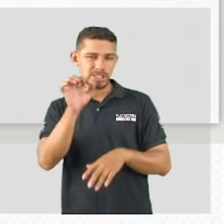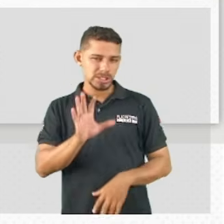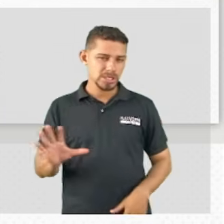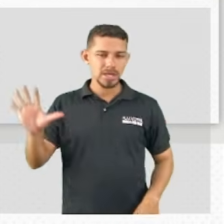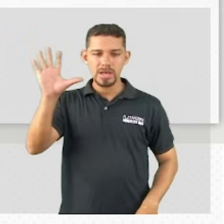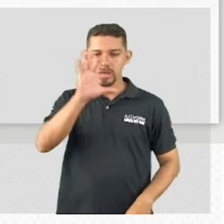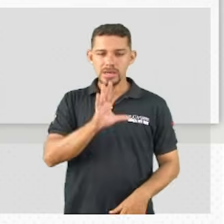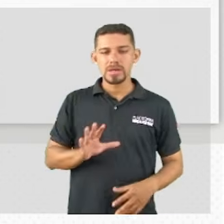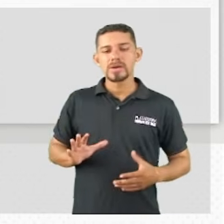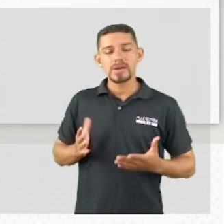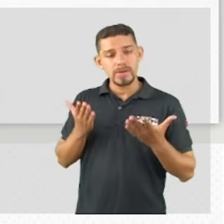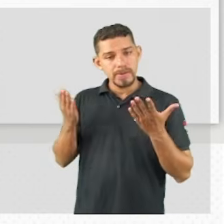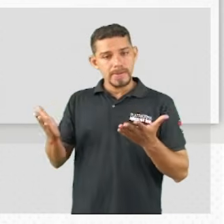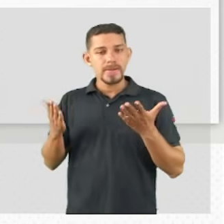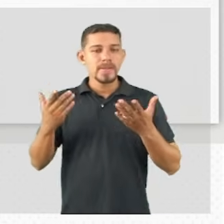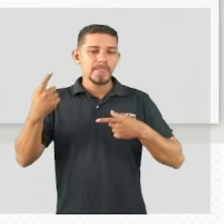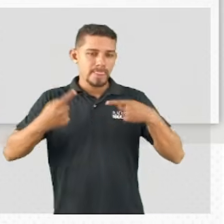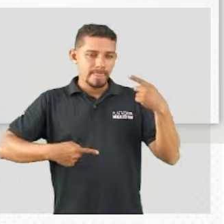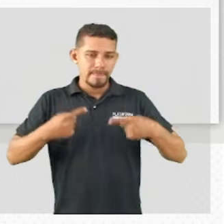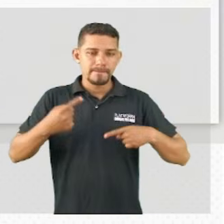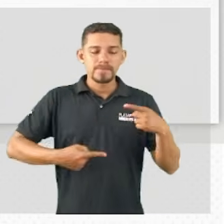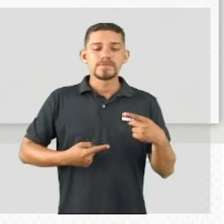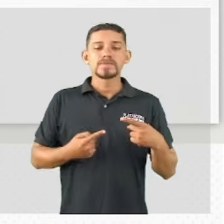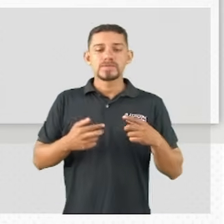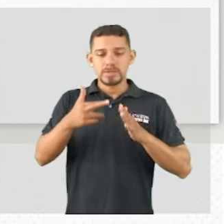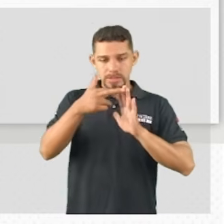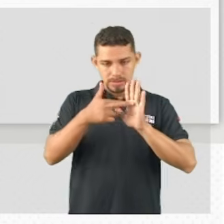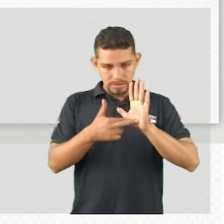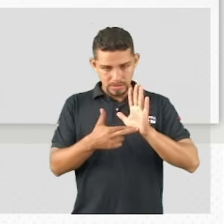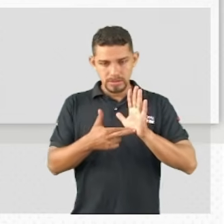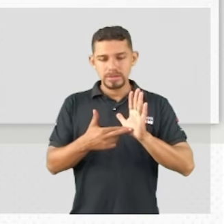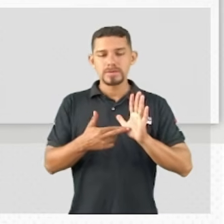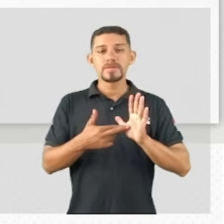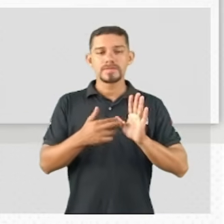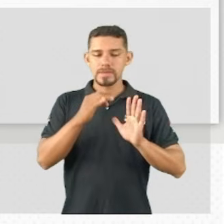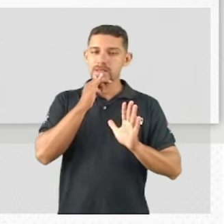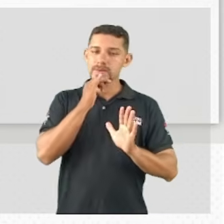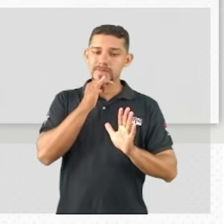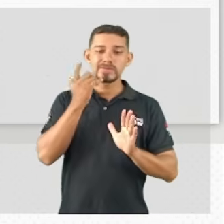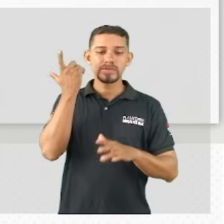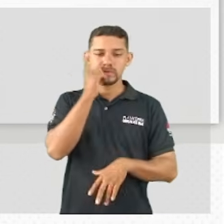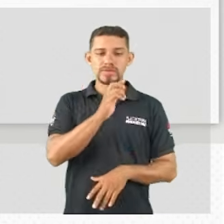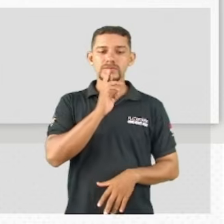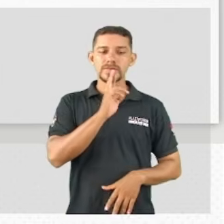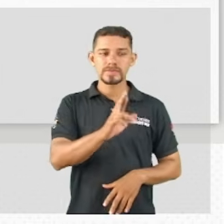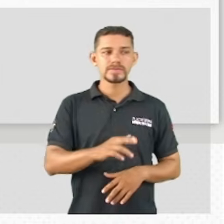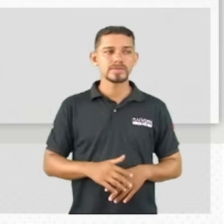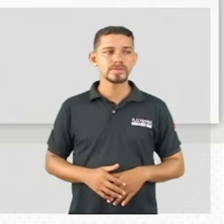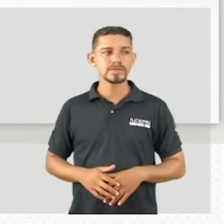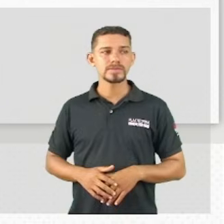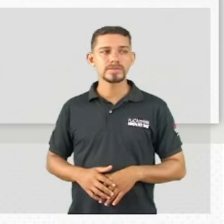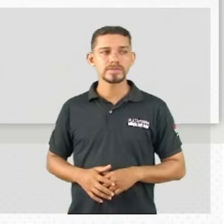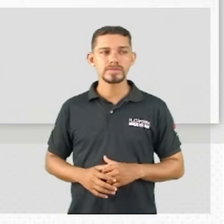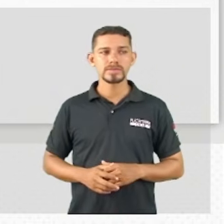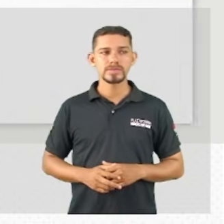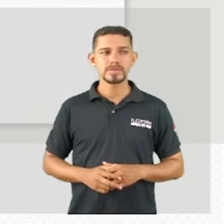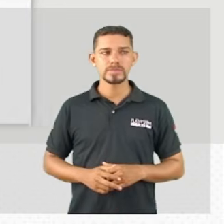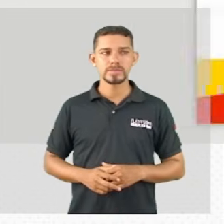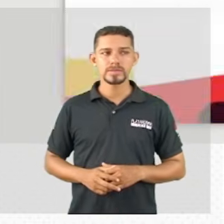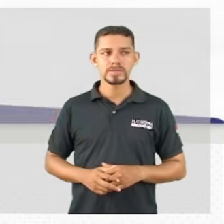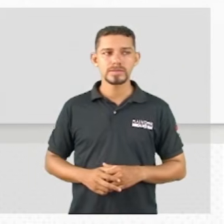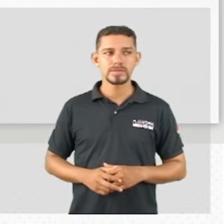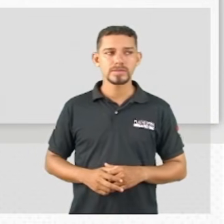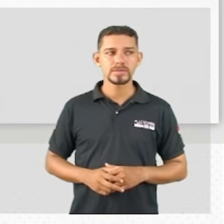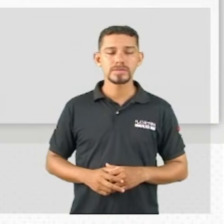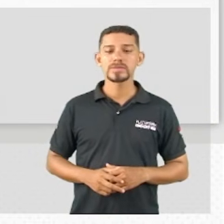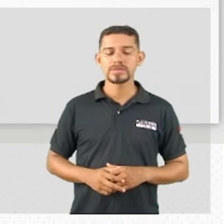gente falou desse gênero debate regrado, para poder chegar ao gabarito da questão. E aí a gente vai observar, né, se